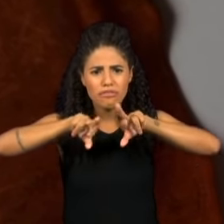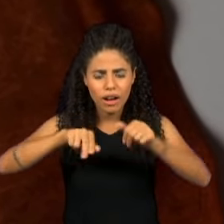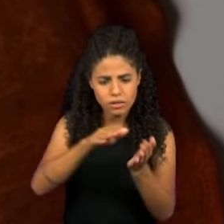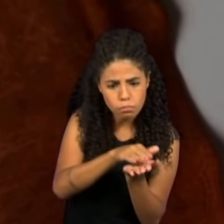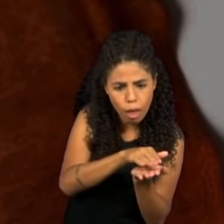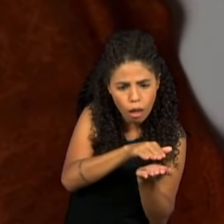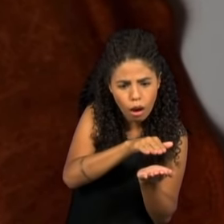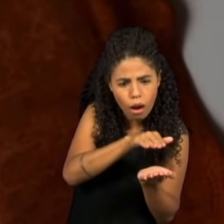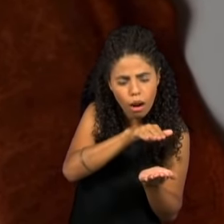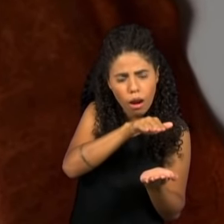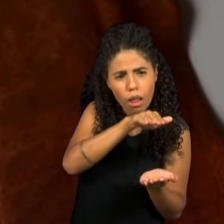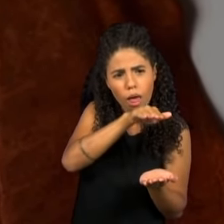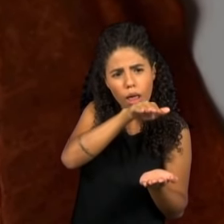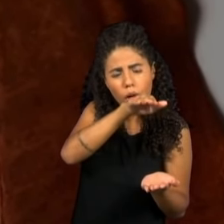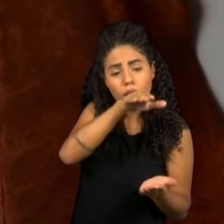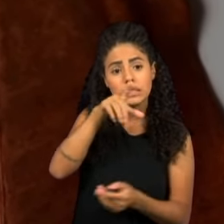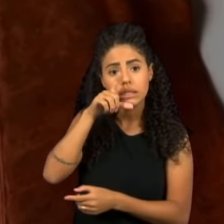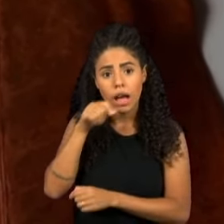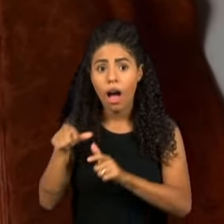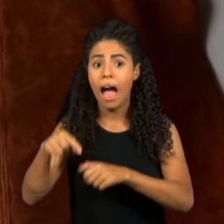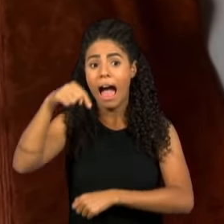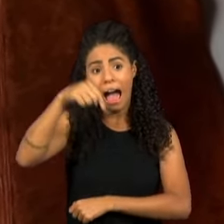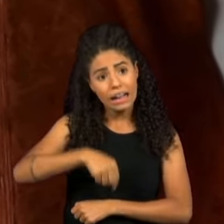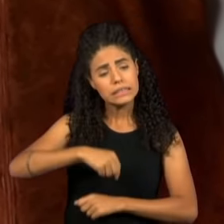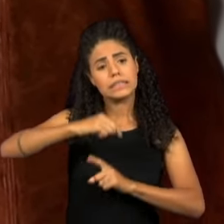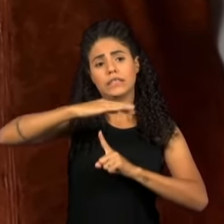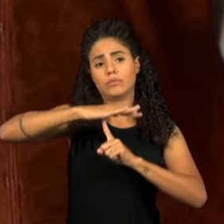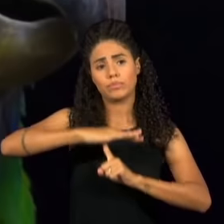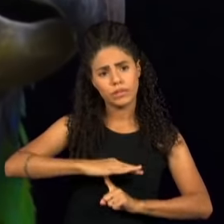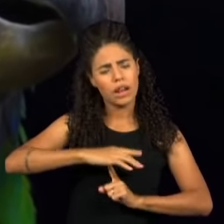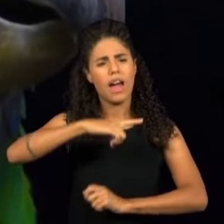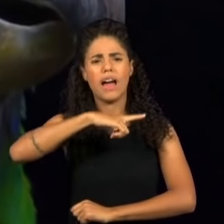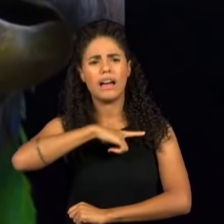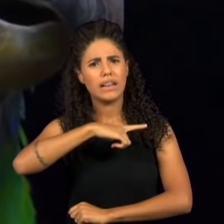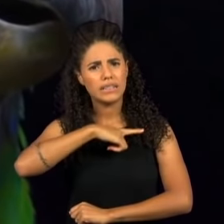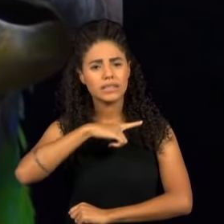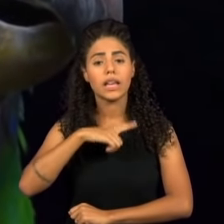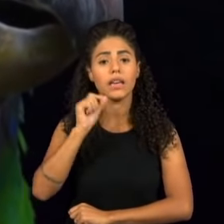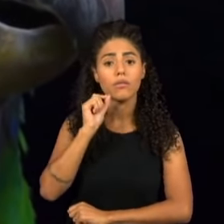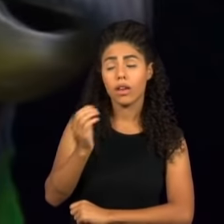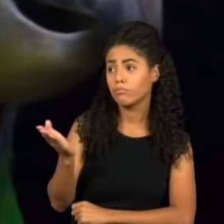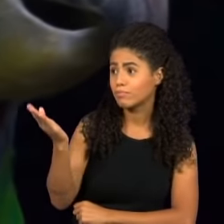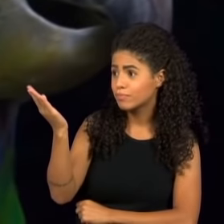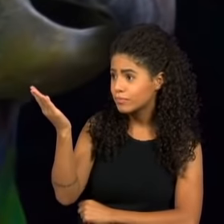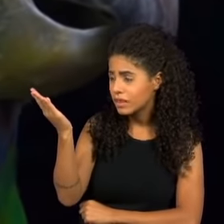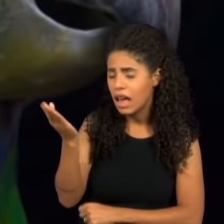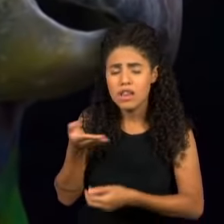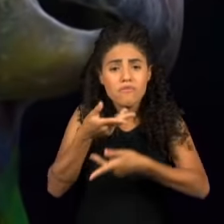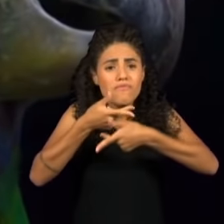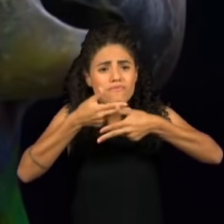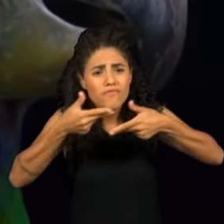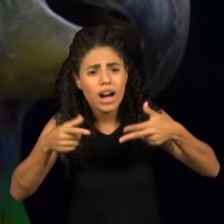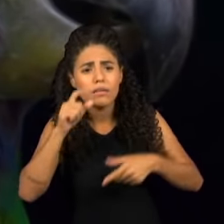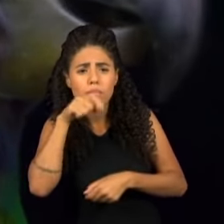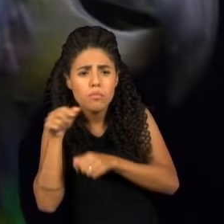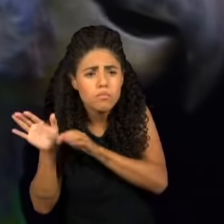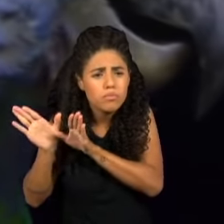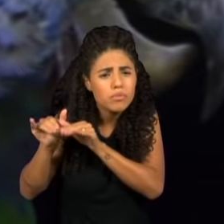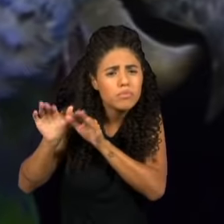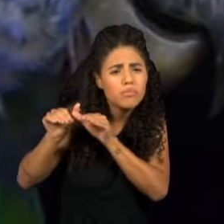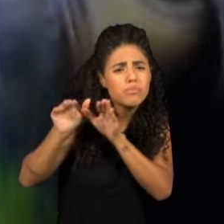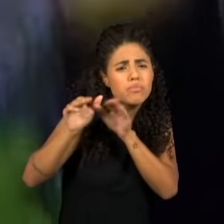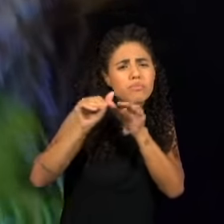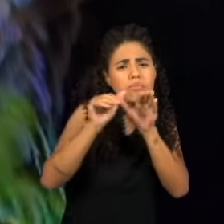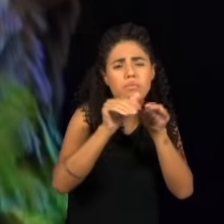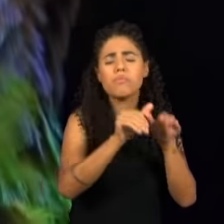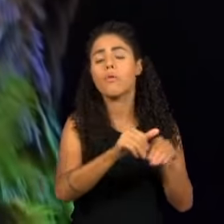aves, que nem aqui no Paraná a gente tem o projeto dos papagaios de cara roxa. Então, para mim seria uma ideia montar